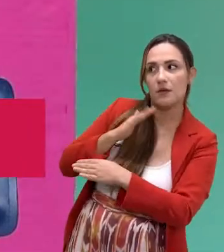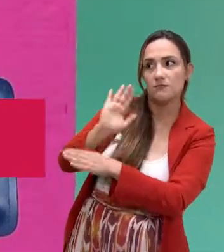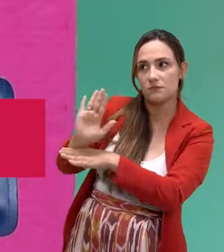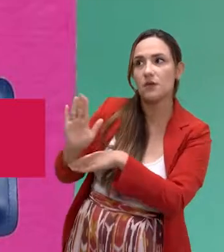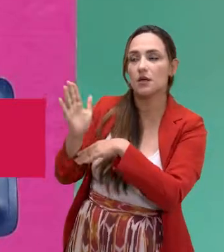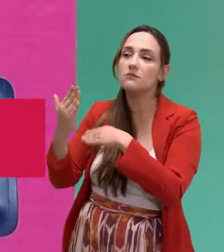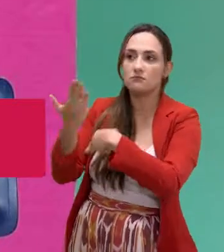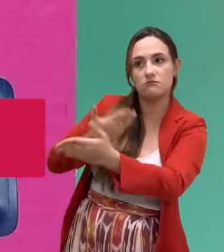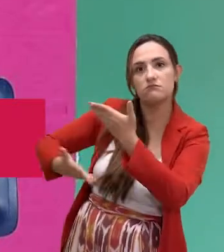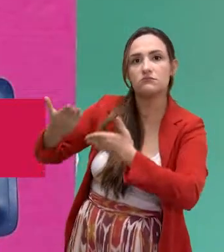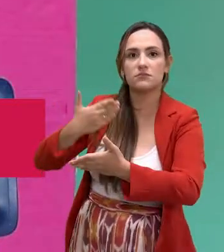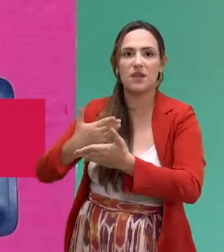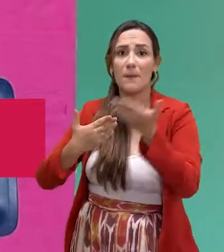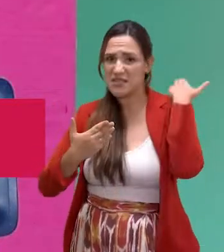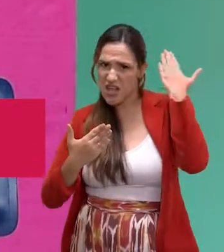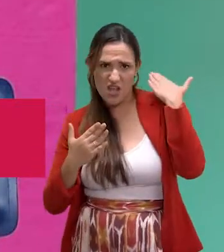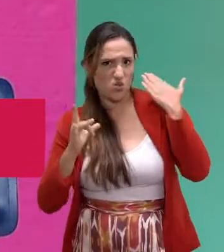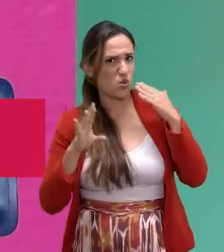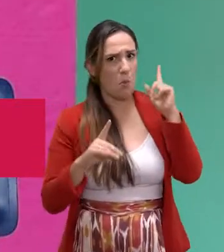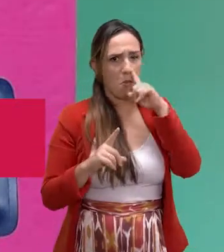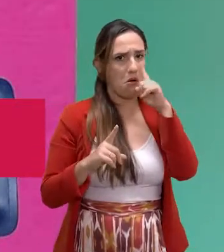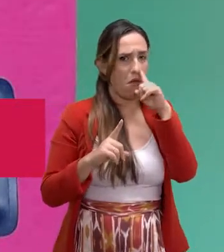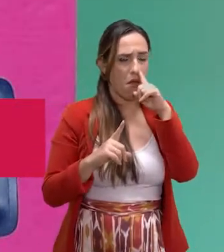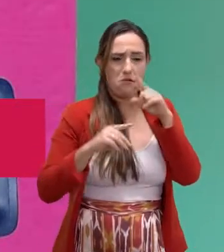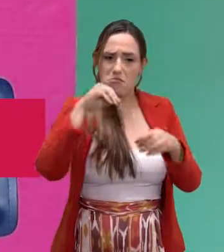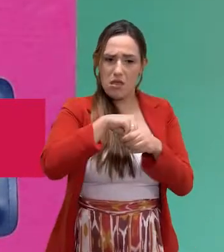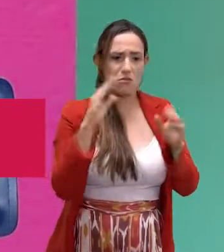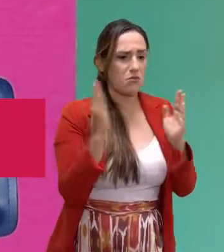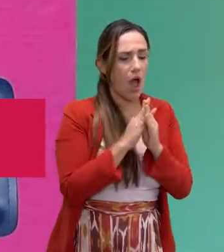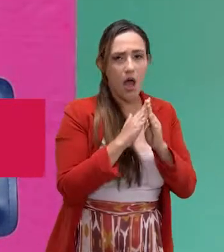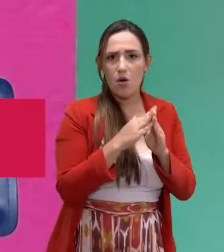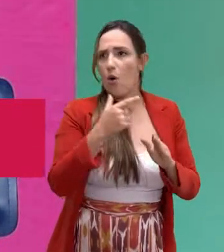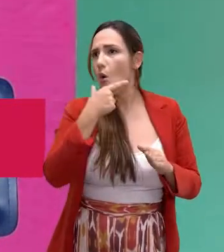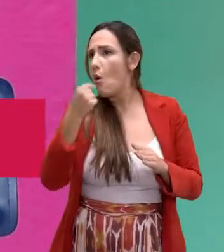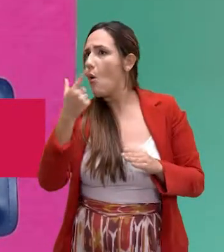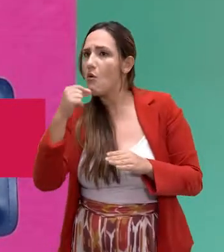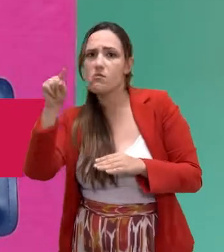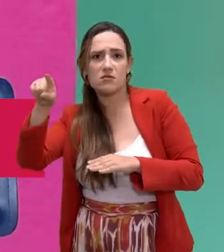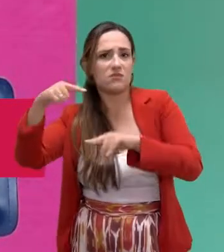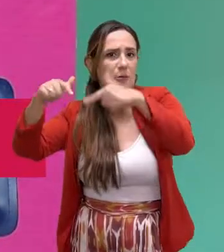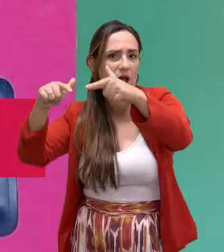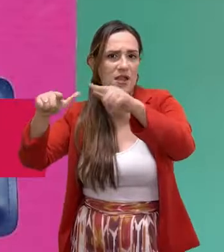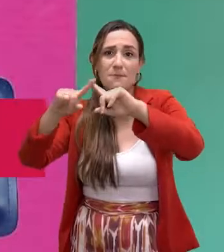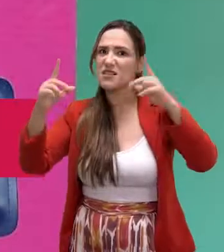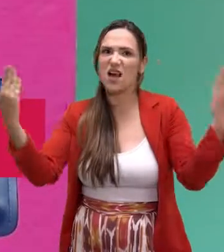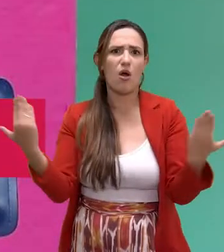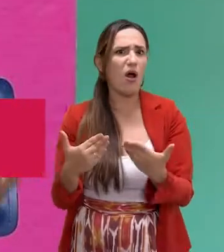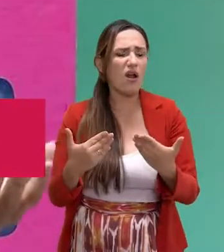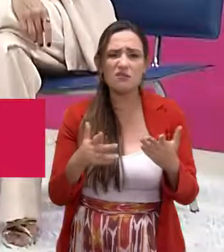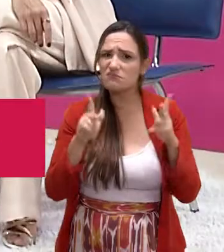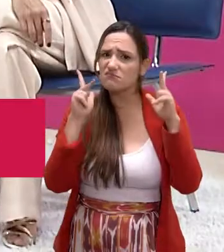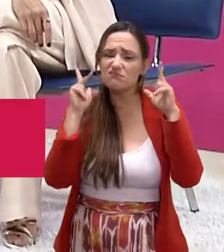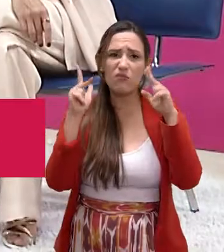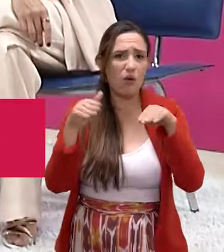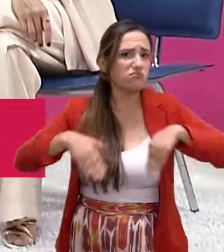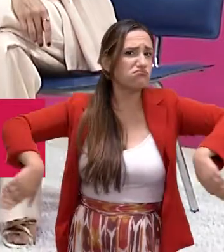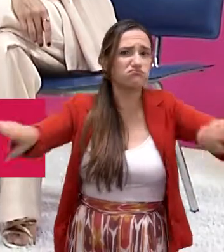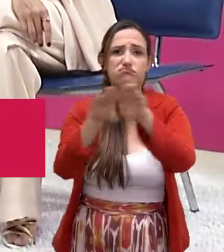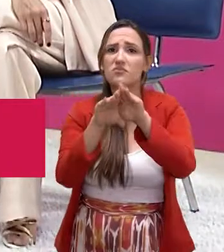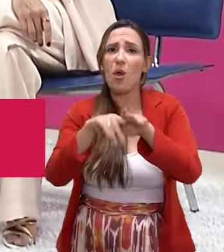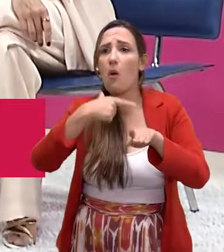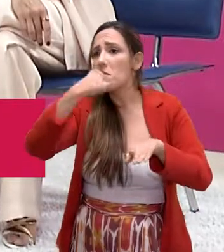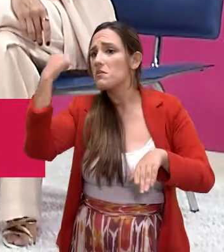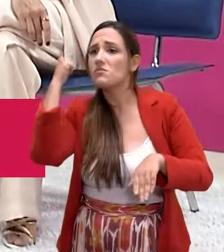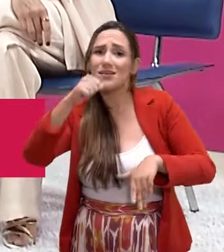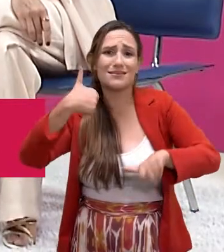os homens iam para o mercado de trabalho e eram provedores. Hoje nós temos mulheres tão provedoras quanto os homens. E, como você falou, a realidade no